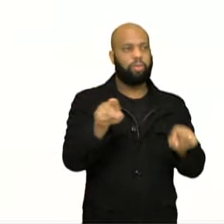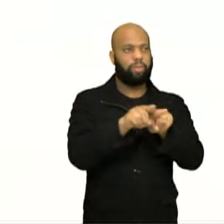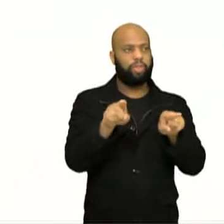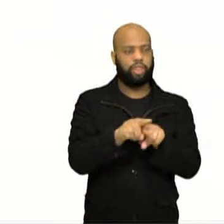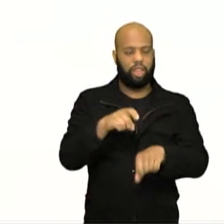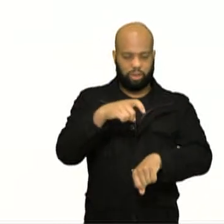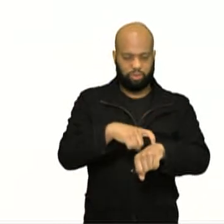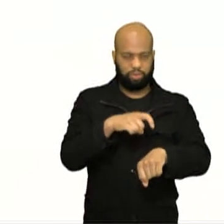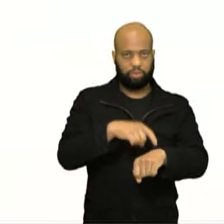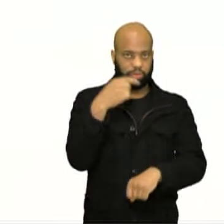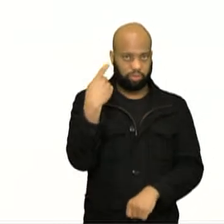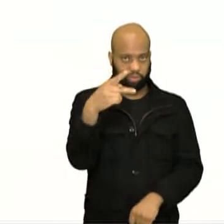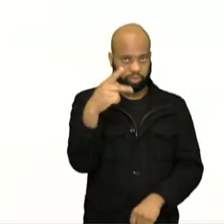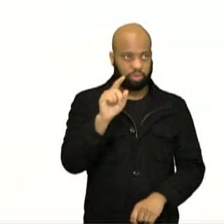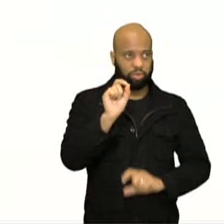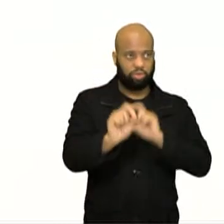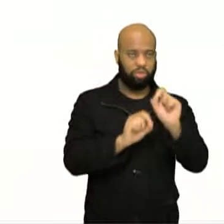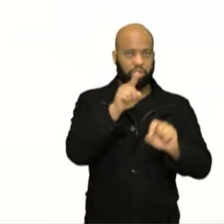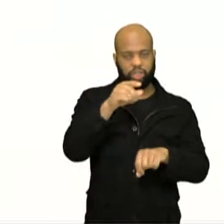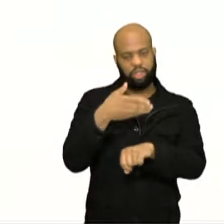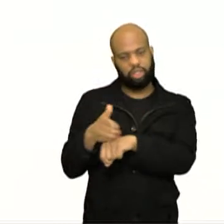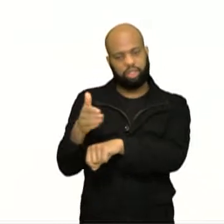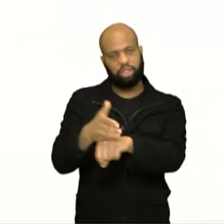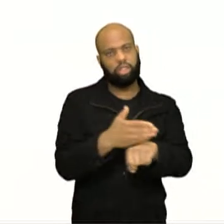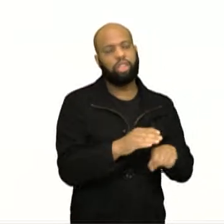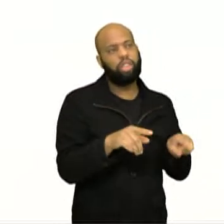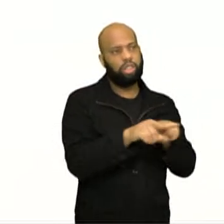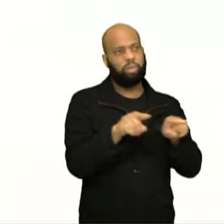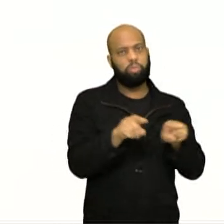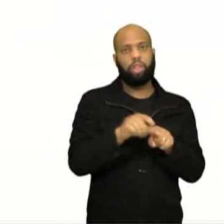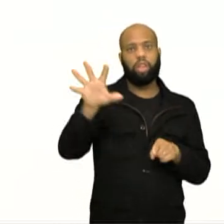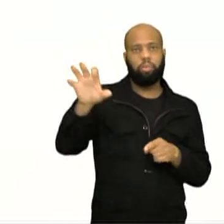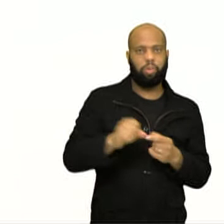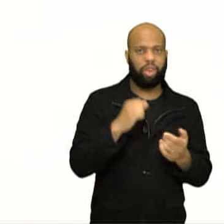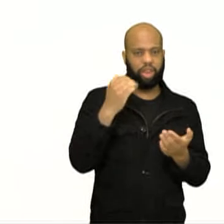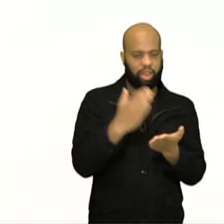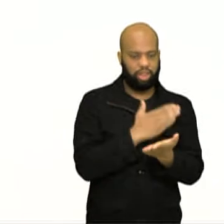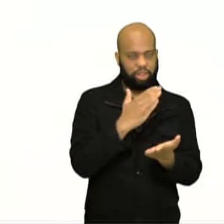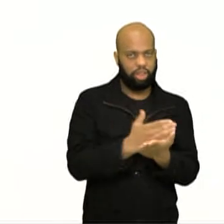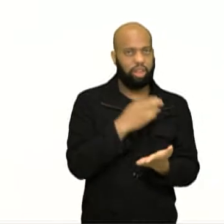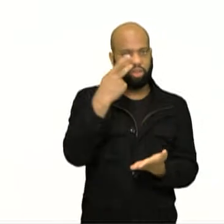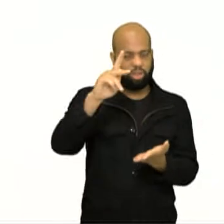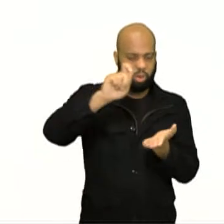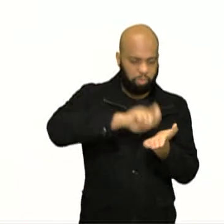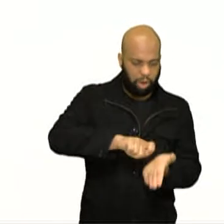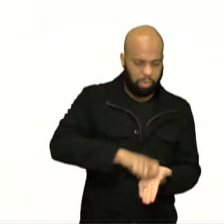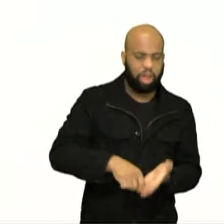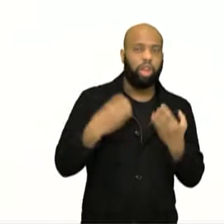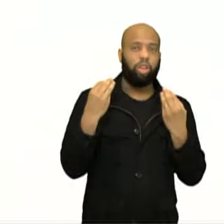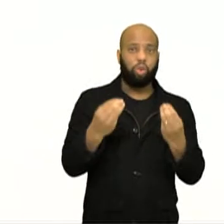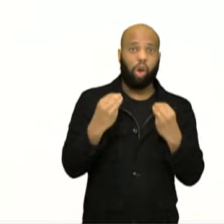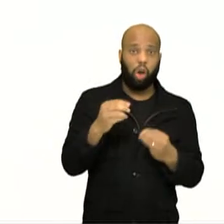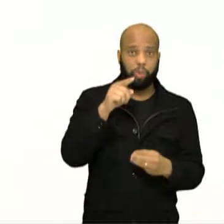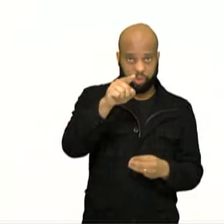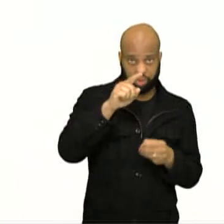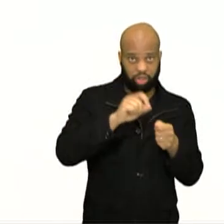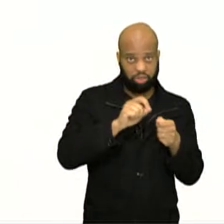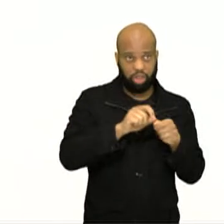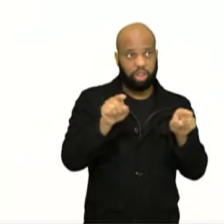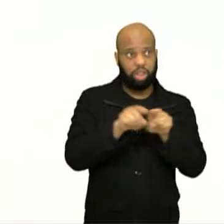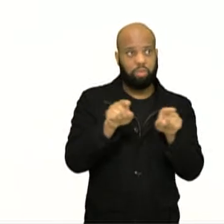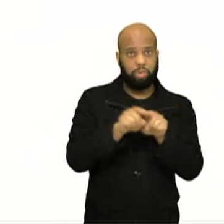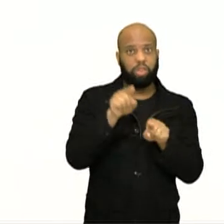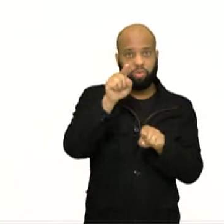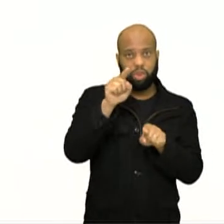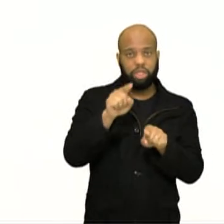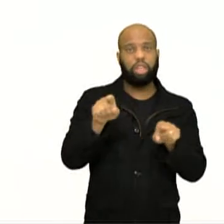hora de vocês colocarem aí na prática, Pegue o caderno lá, anote no caderno como que você é